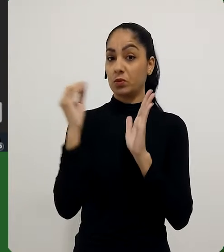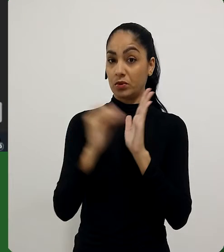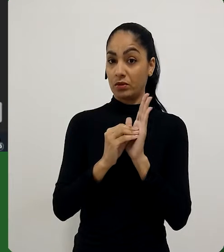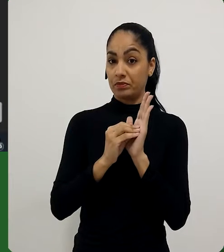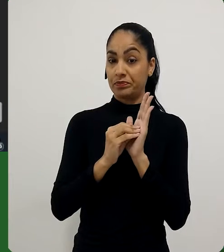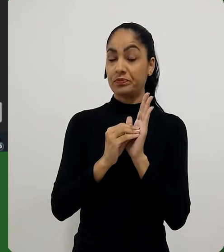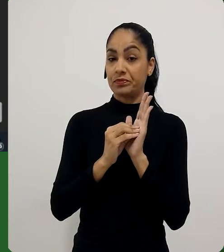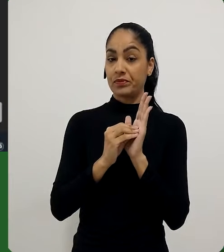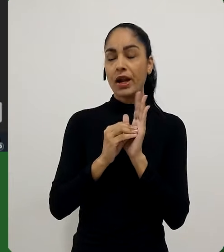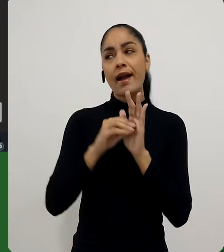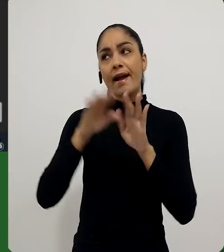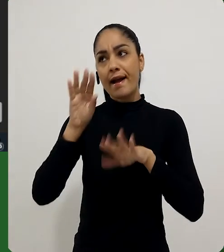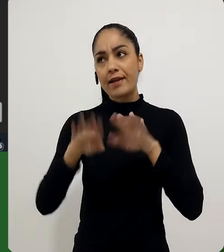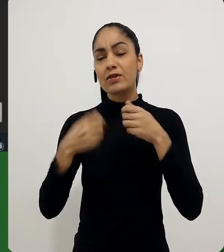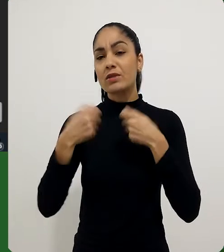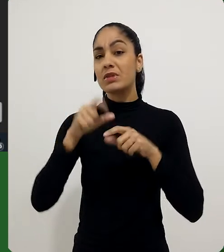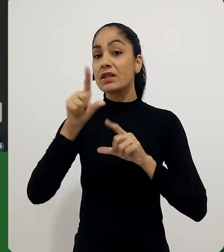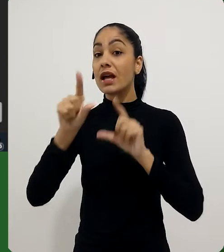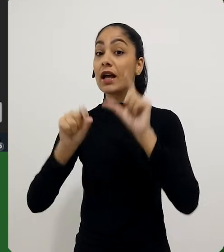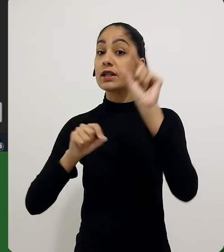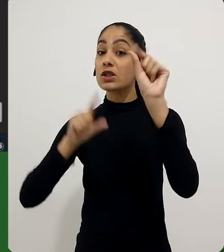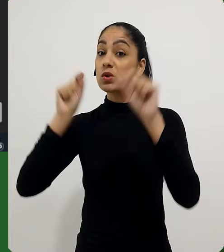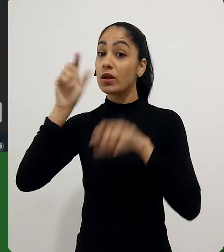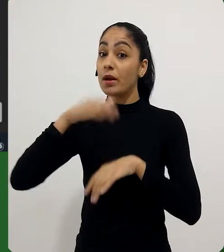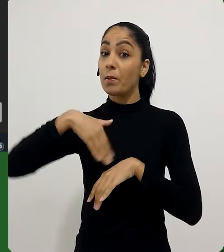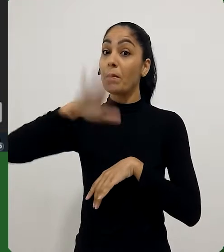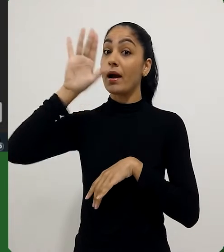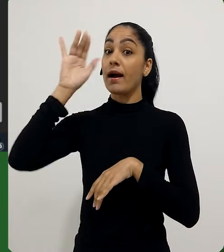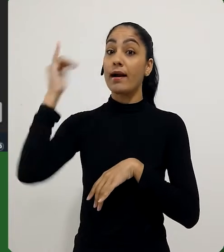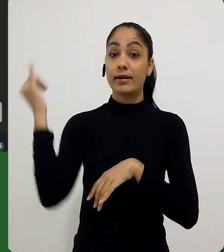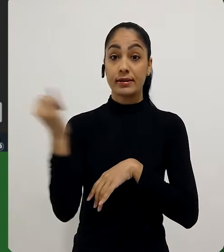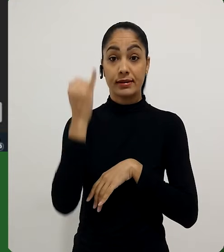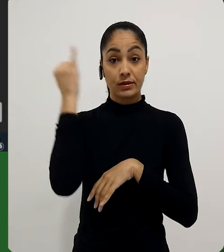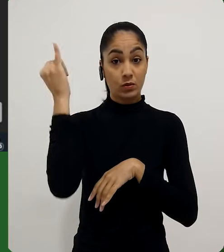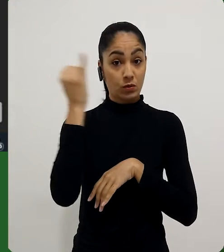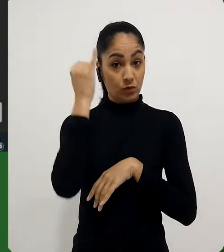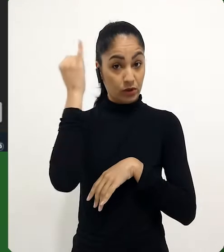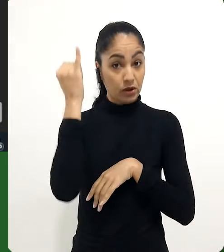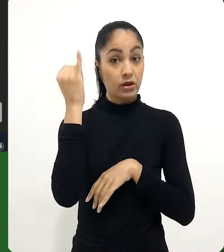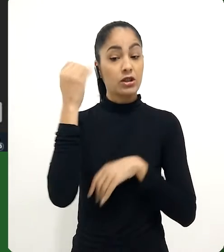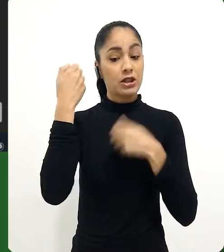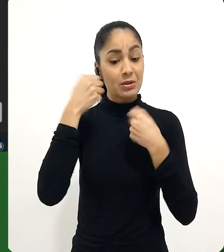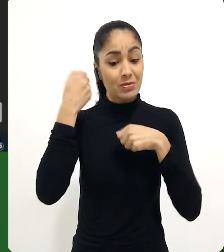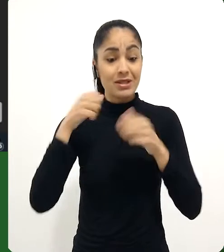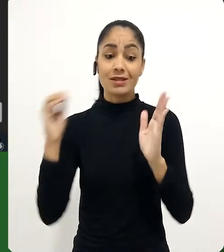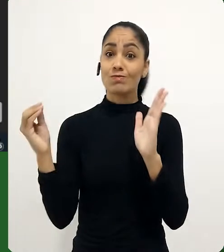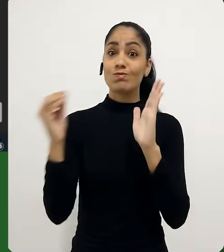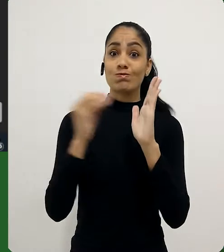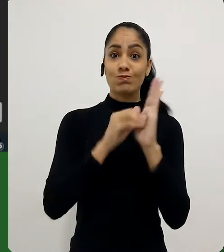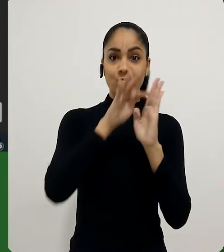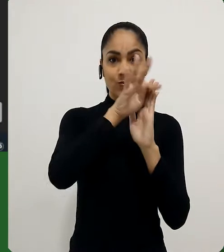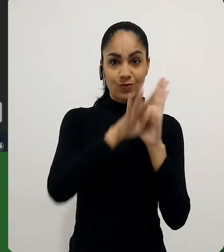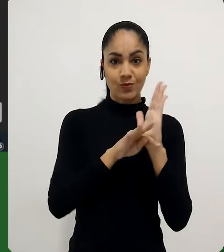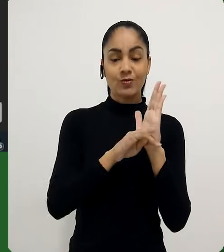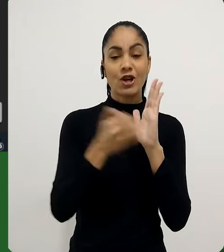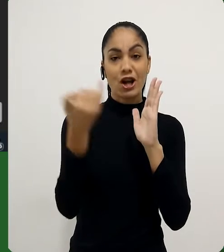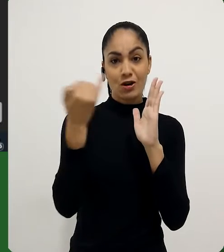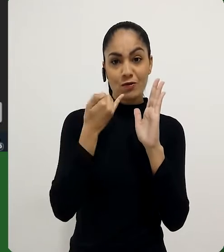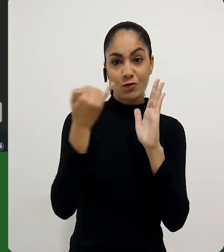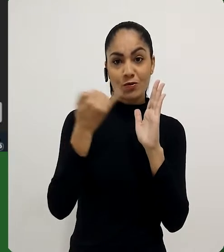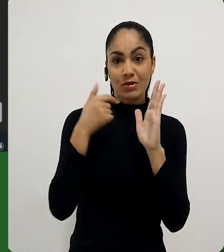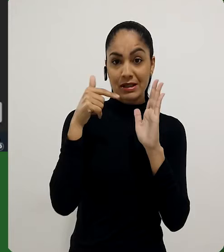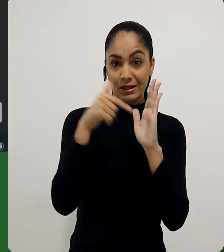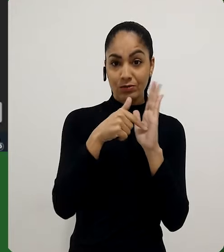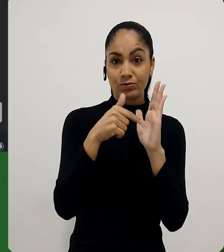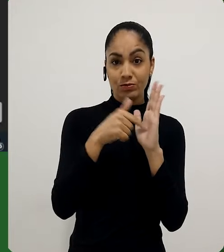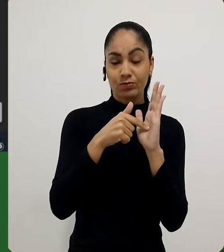relevantes, né? Então, nós temos que, em muitos casos, selecionar aquelas que são mais importantes, mais